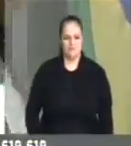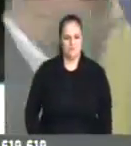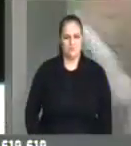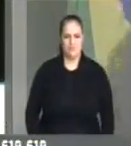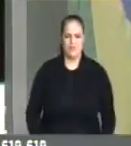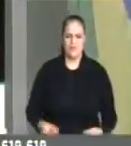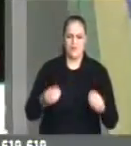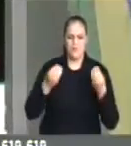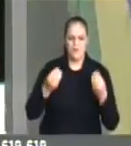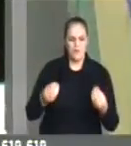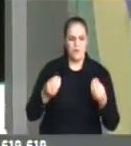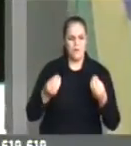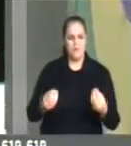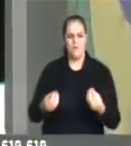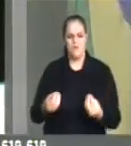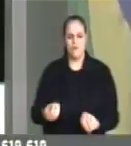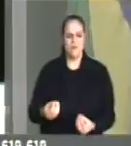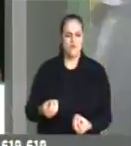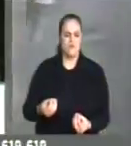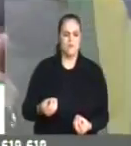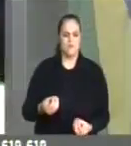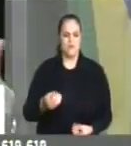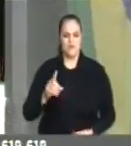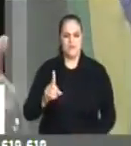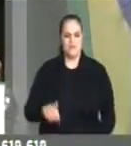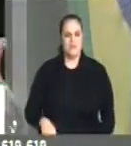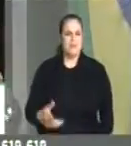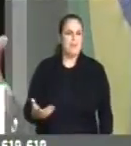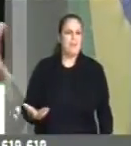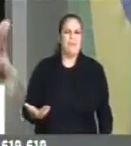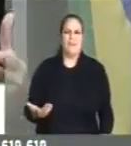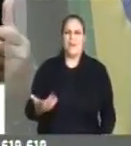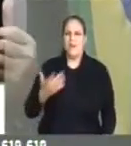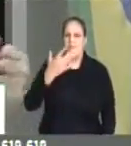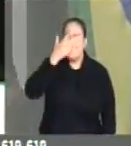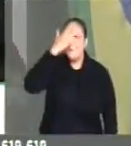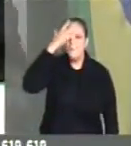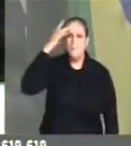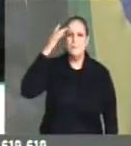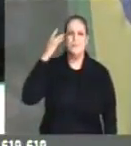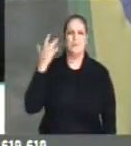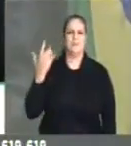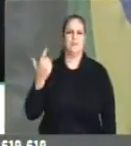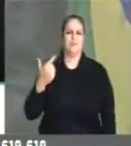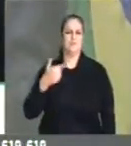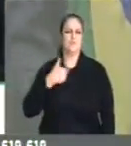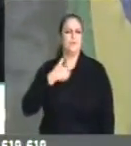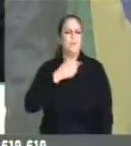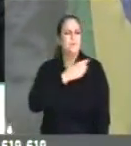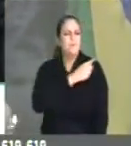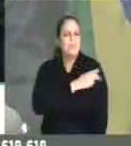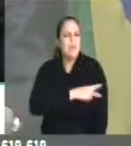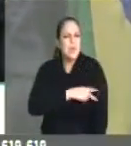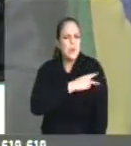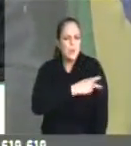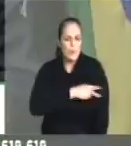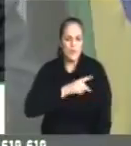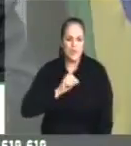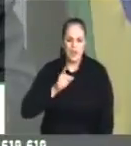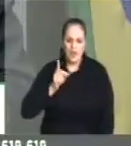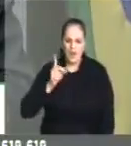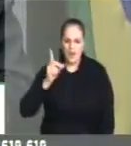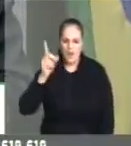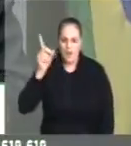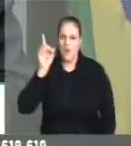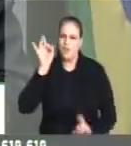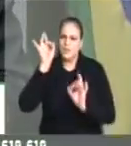do que é alguém saído das brenhas do Piauí e chegar aqui